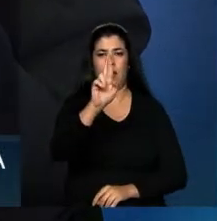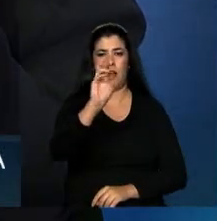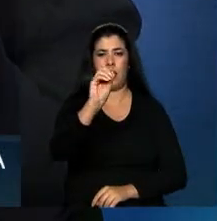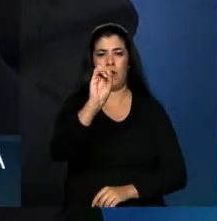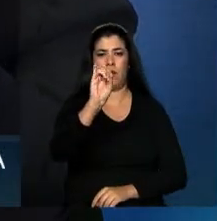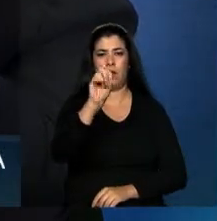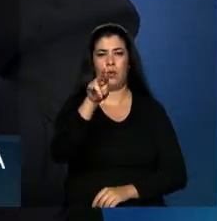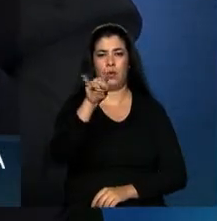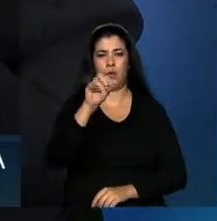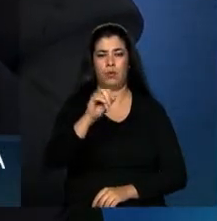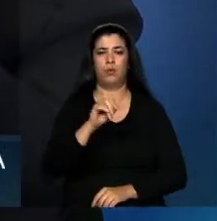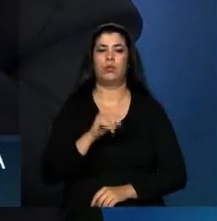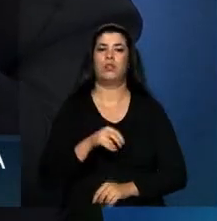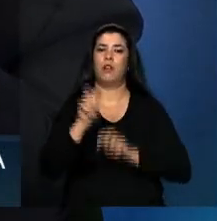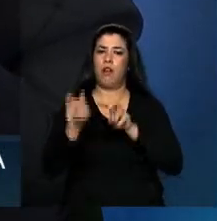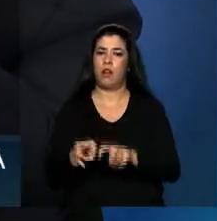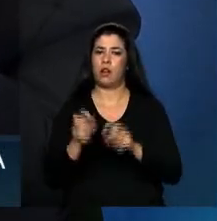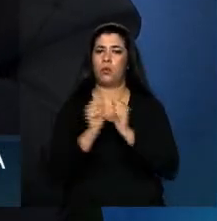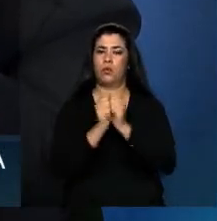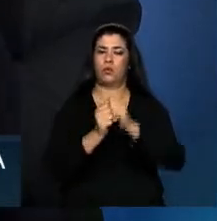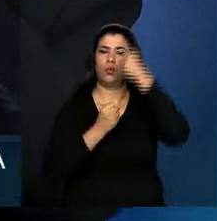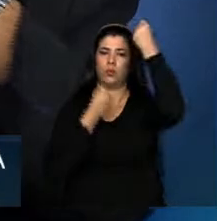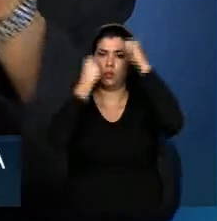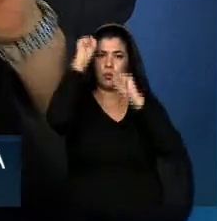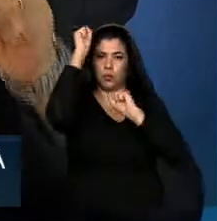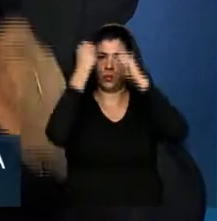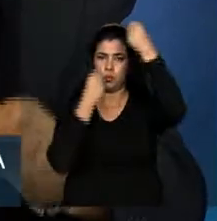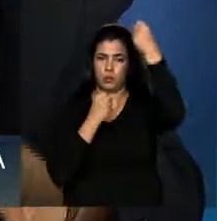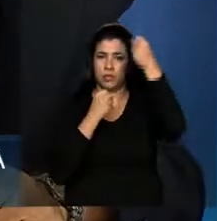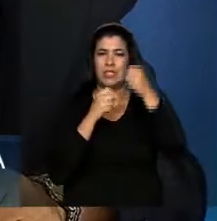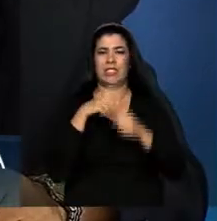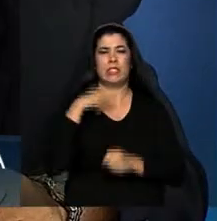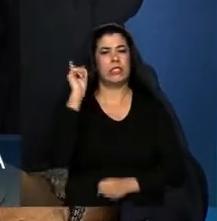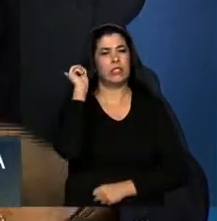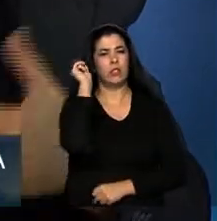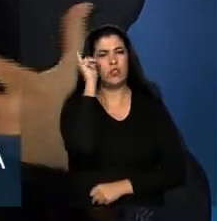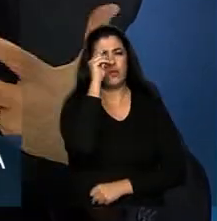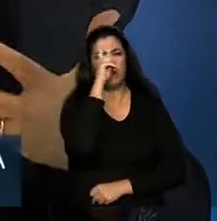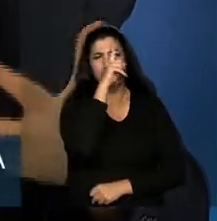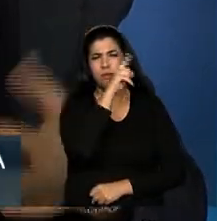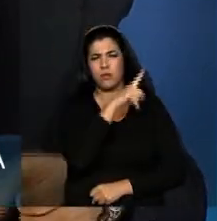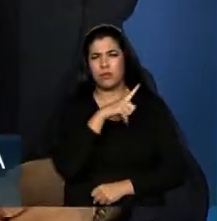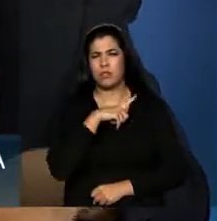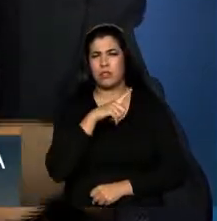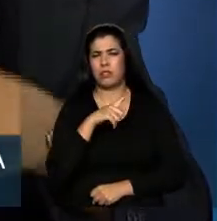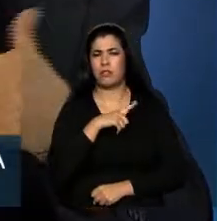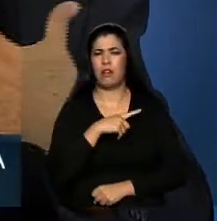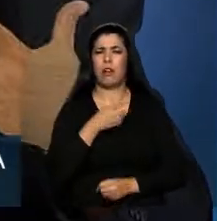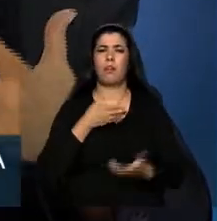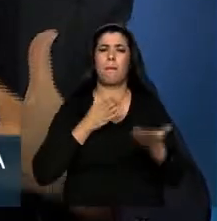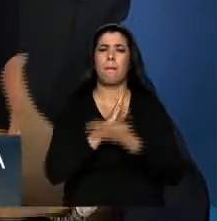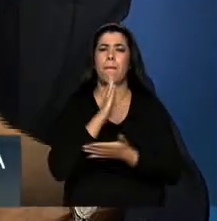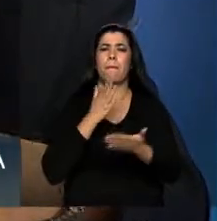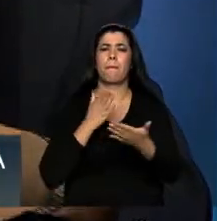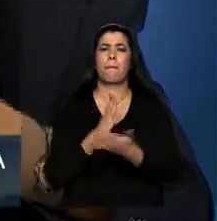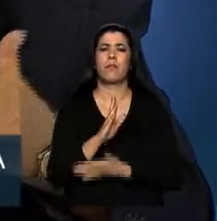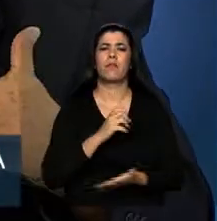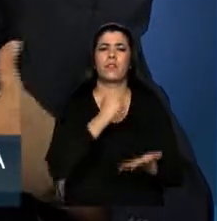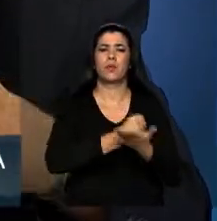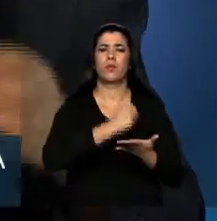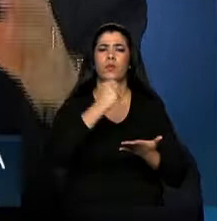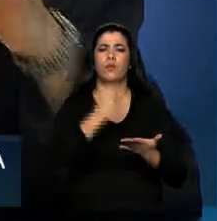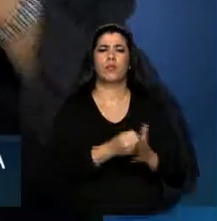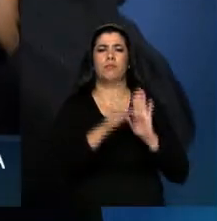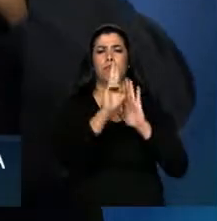nós temos enorme dificuldade nos marcos regulatórios. A nossa legislação, Anvisa,